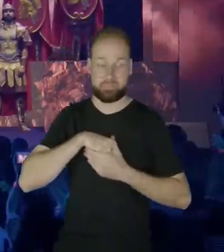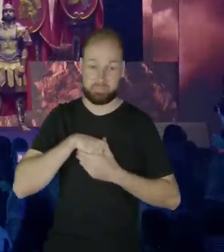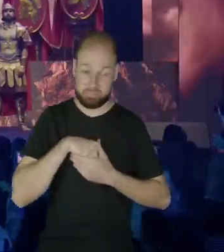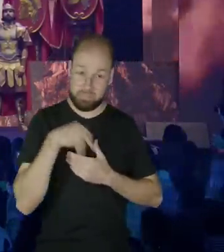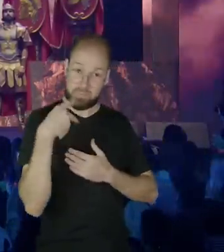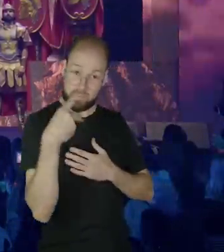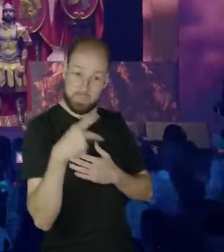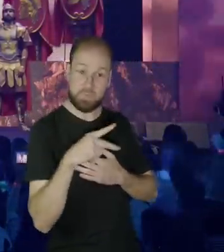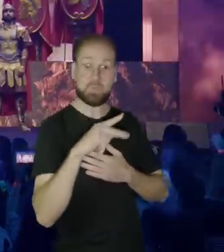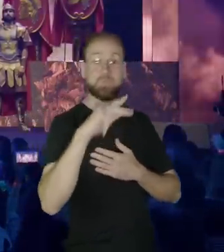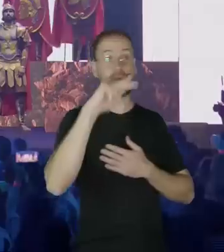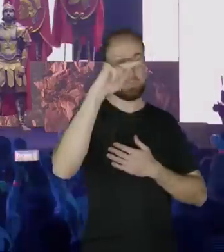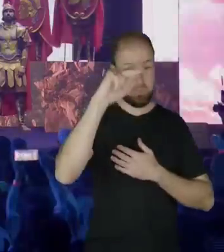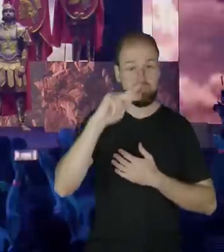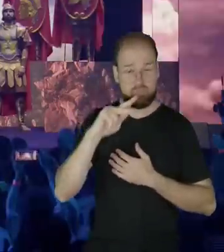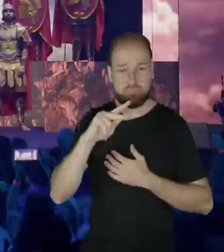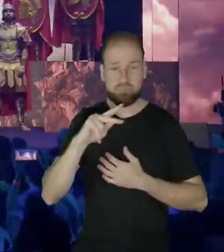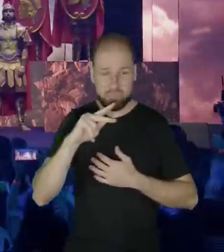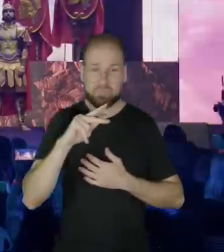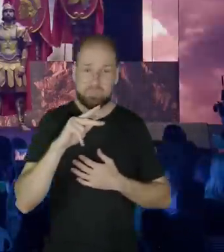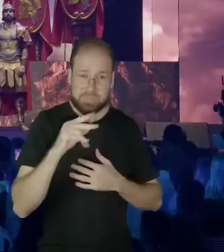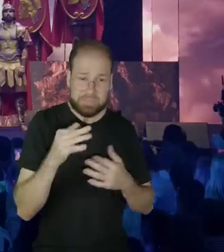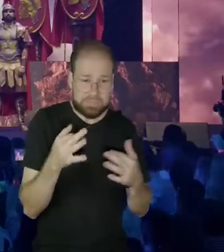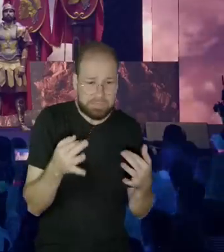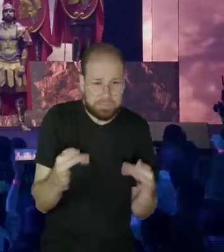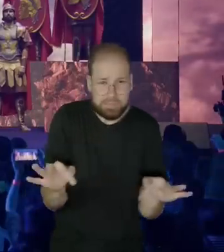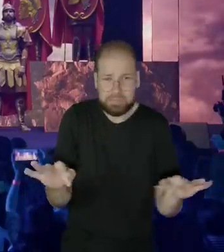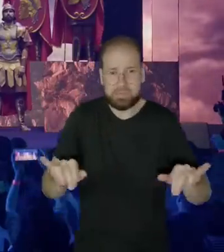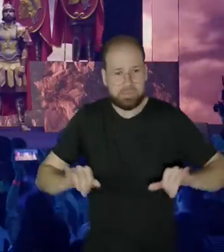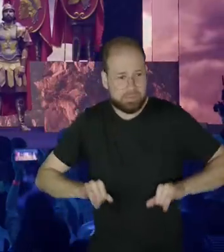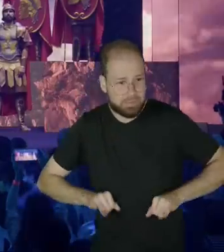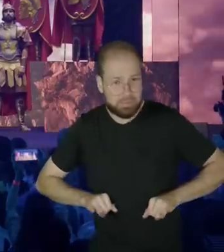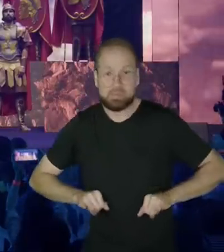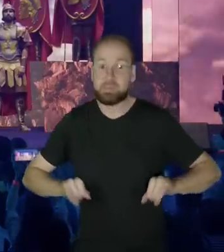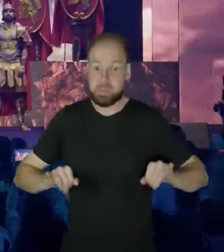em tuas chagas cura e libertação